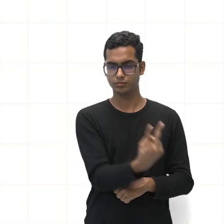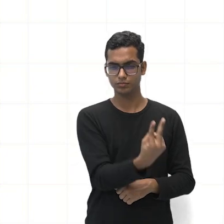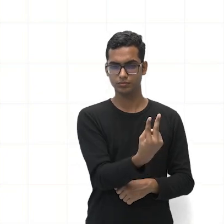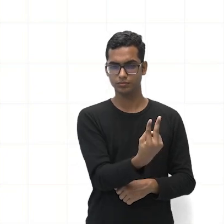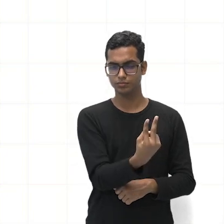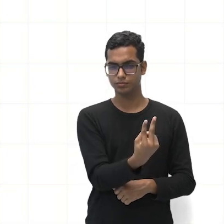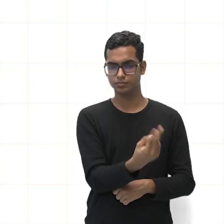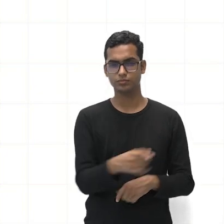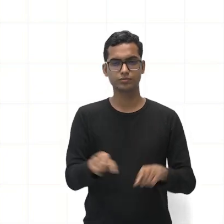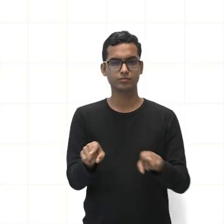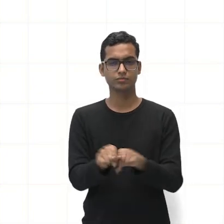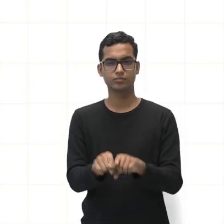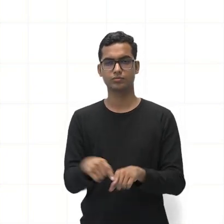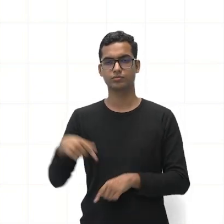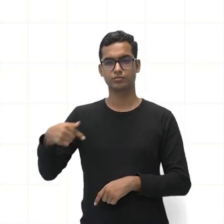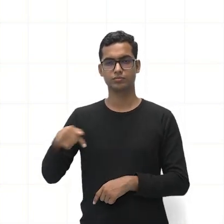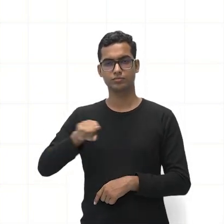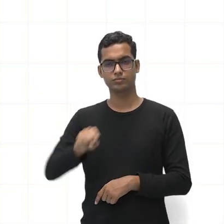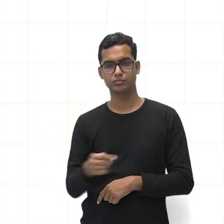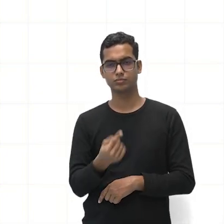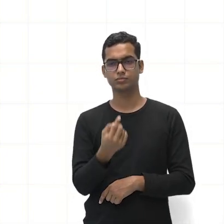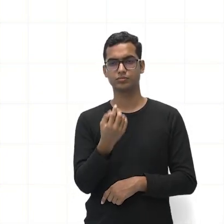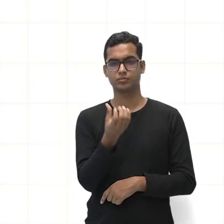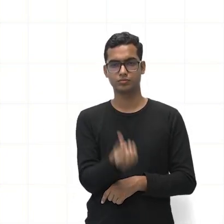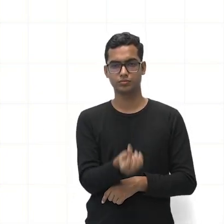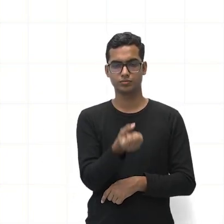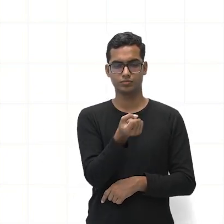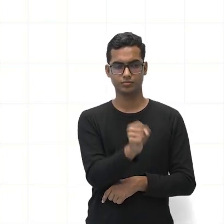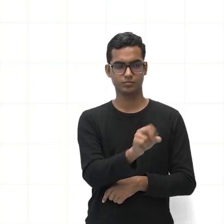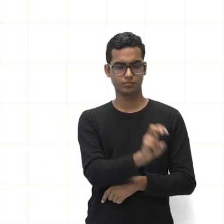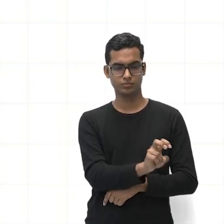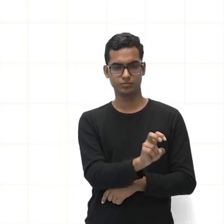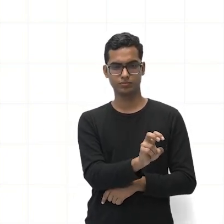7,658 milésimos. Muito bem. Então vamos fazer aqui